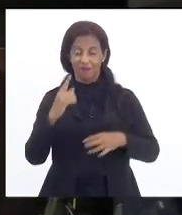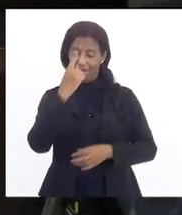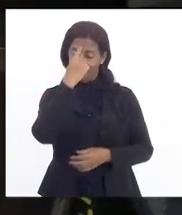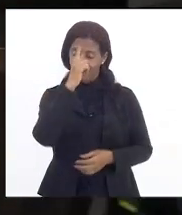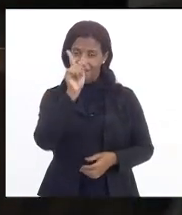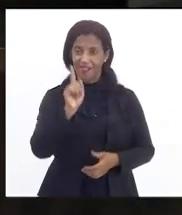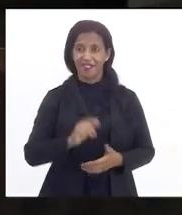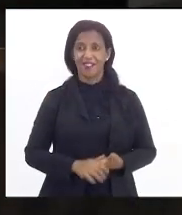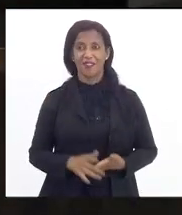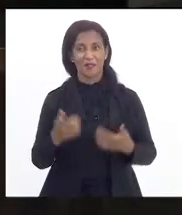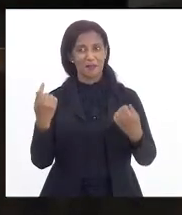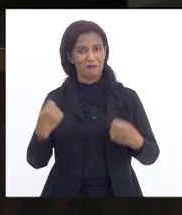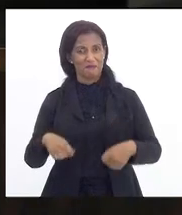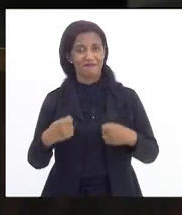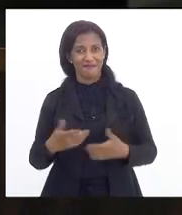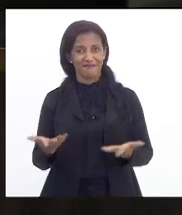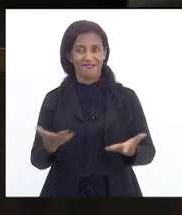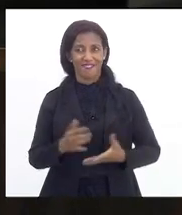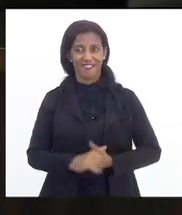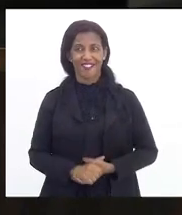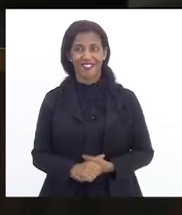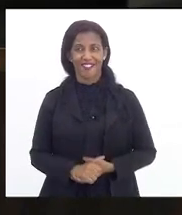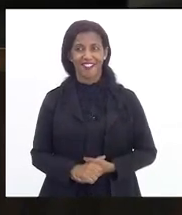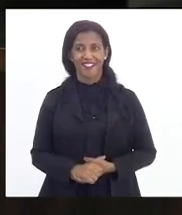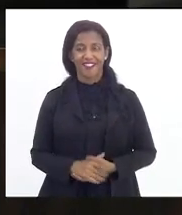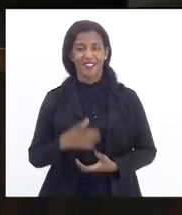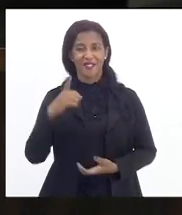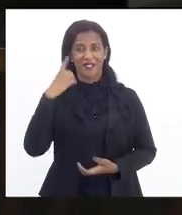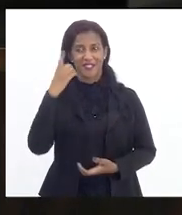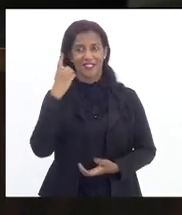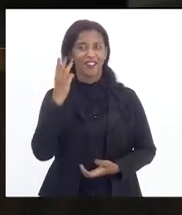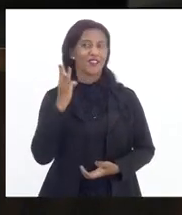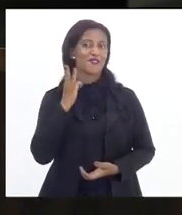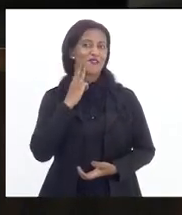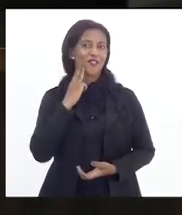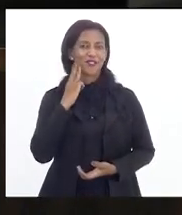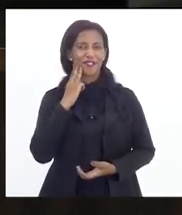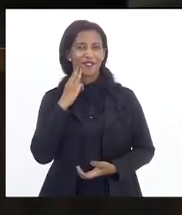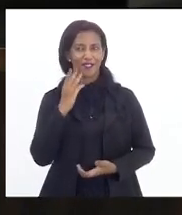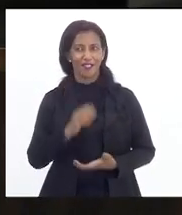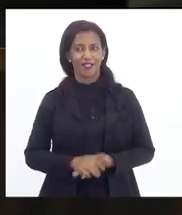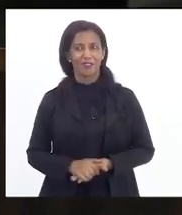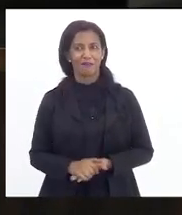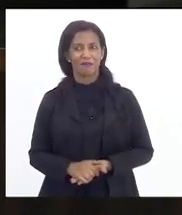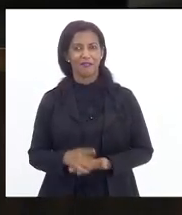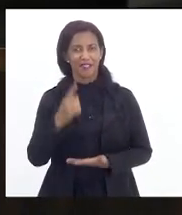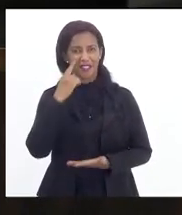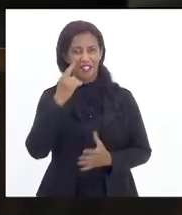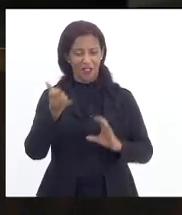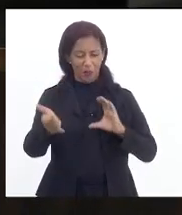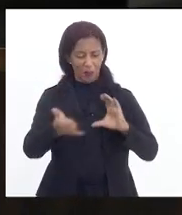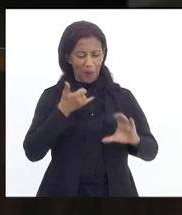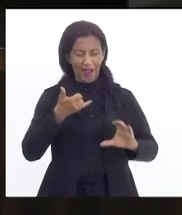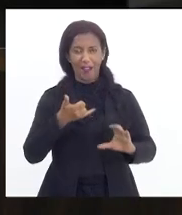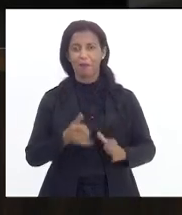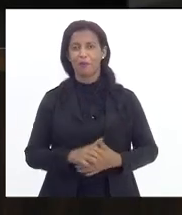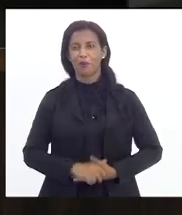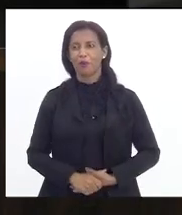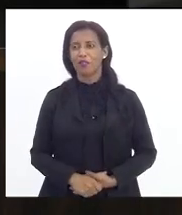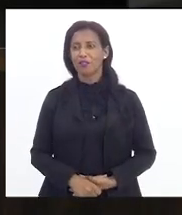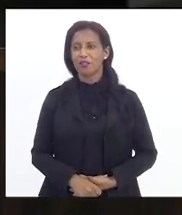eu preciso dizer o próprio acidente a cidade pelo Deputado waldeck já em ele agilizou no WhatsApp então